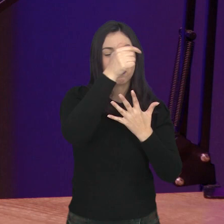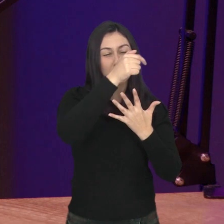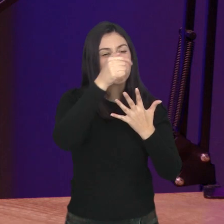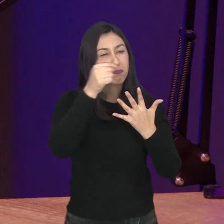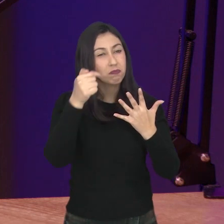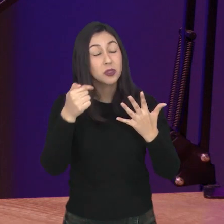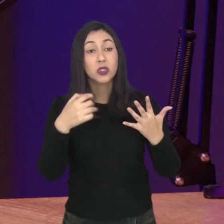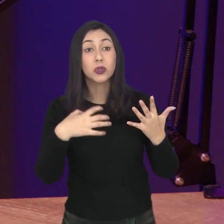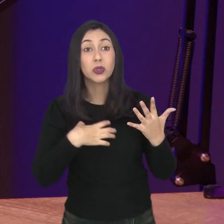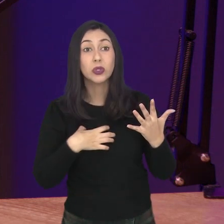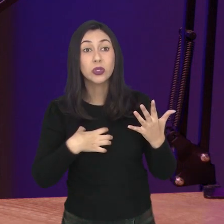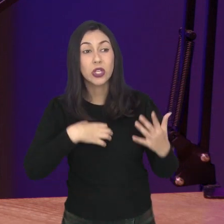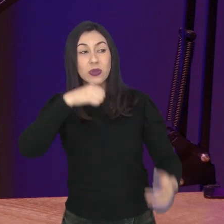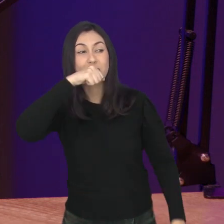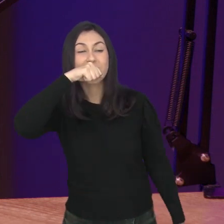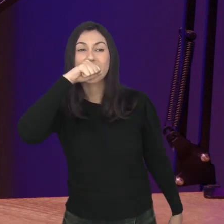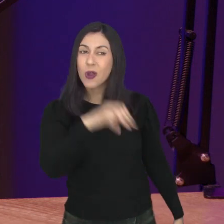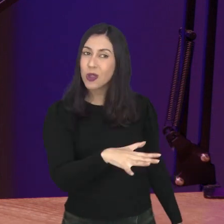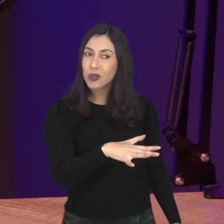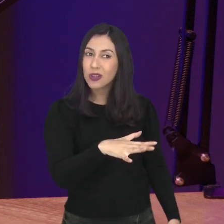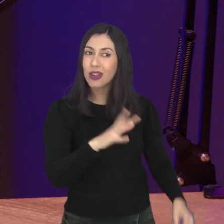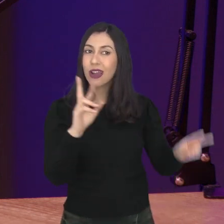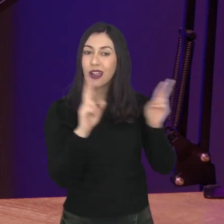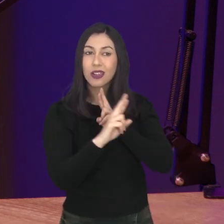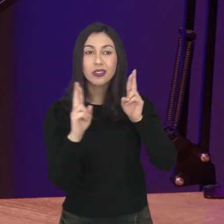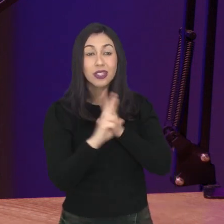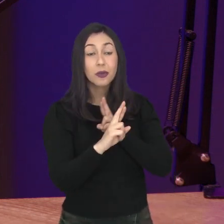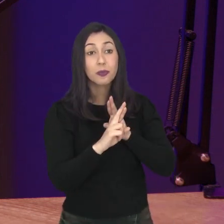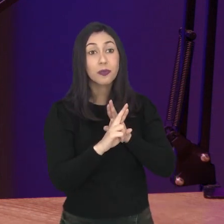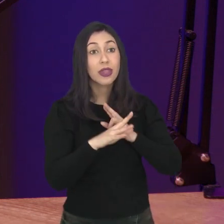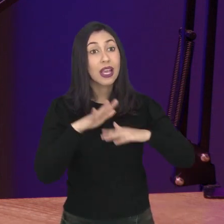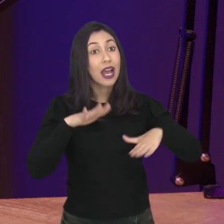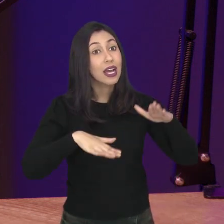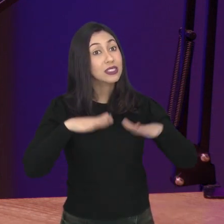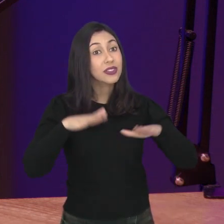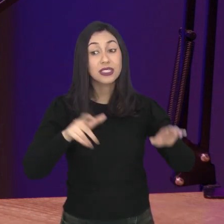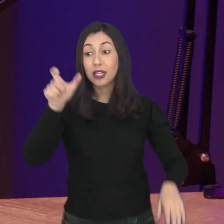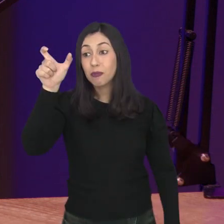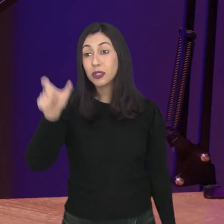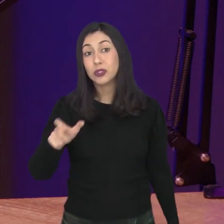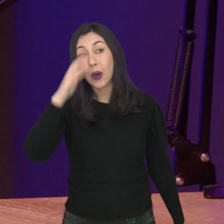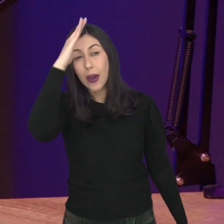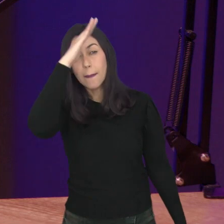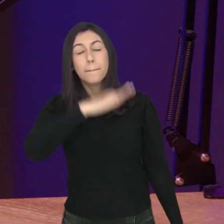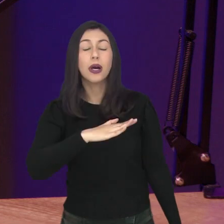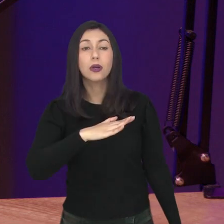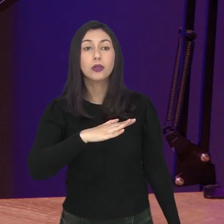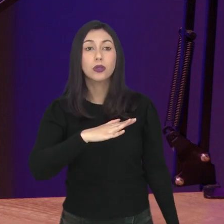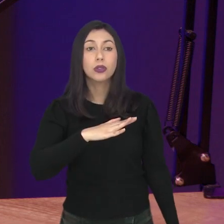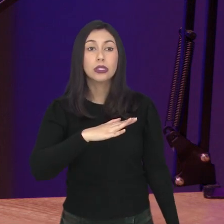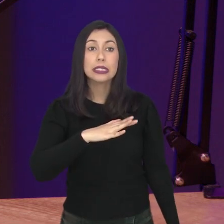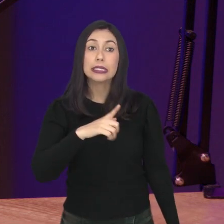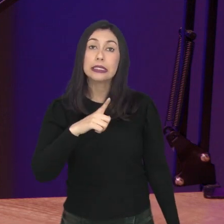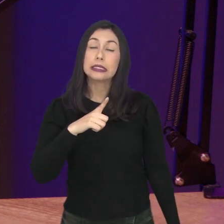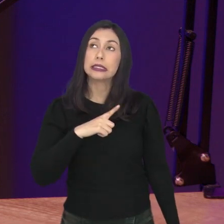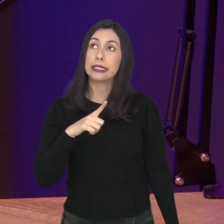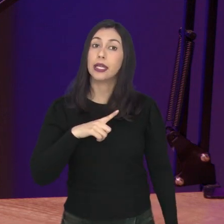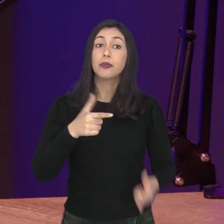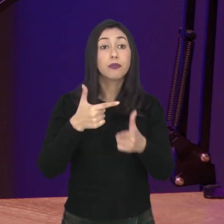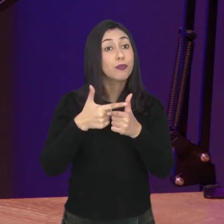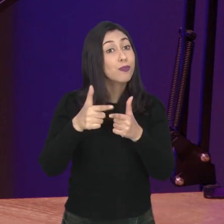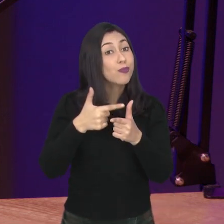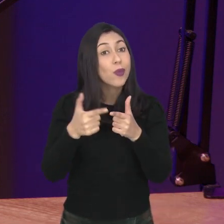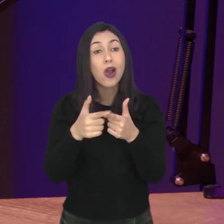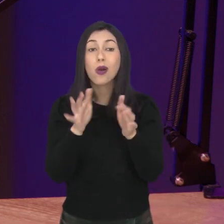as formas, né, do agressor se relacionar, muitas vezes, esse agressor, ele não tem um bom convívio